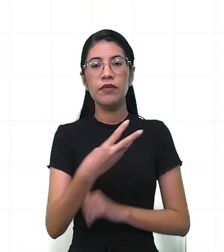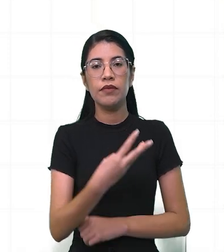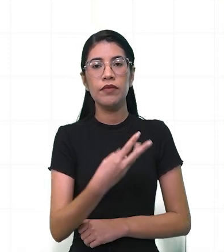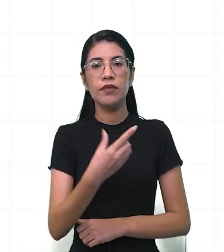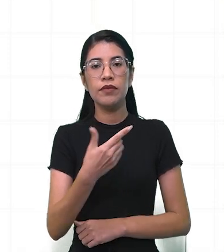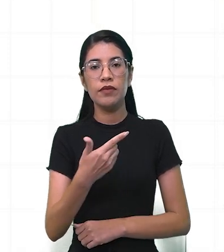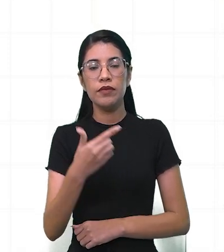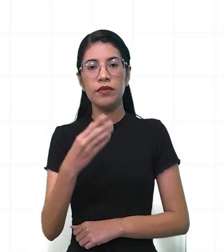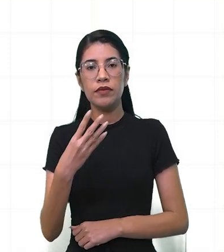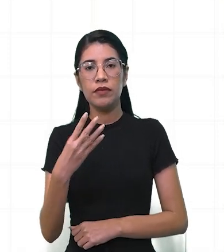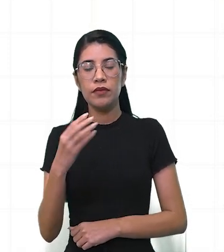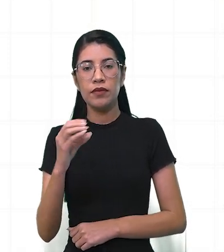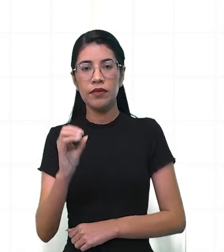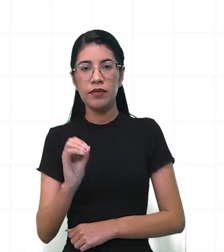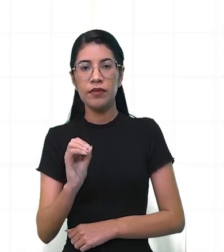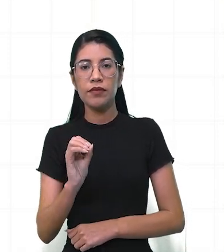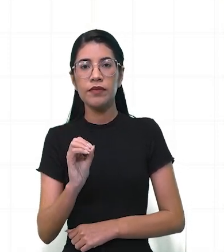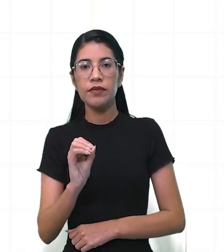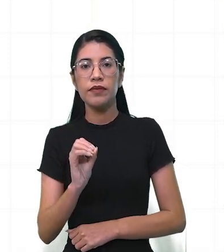3.240.